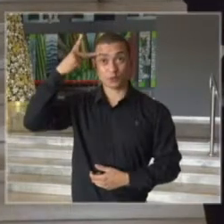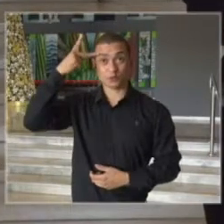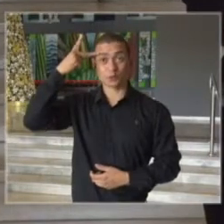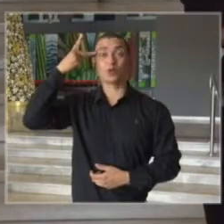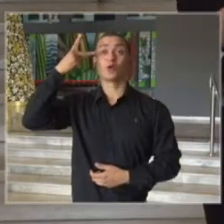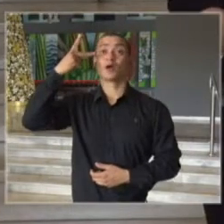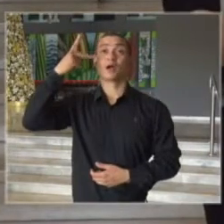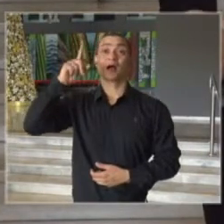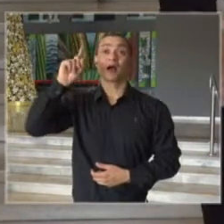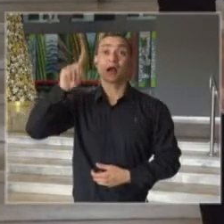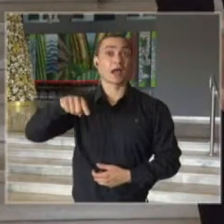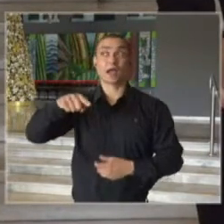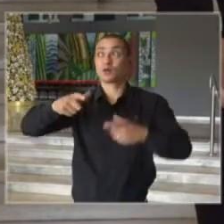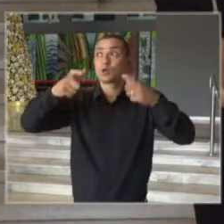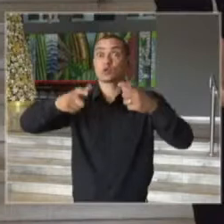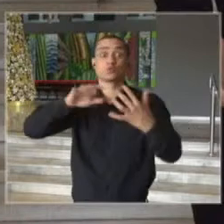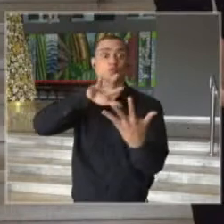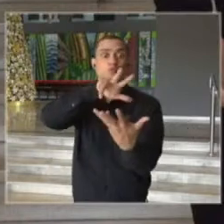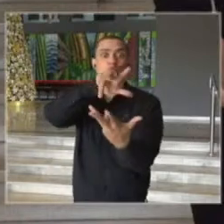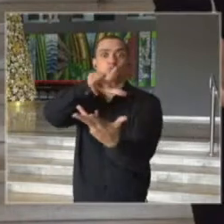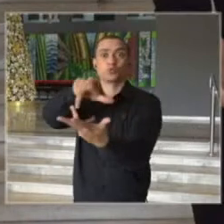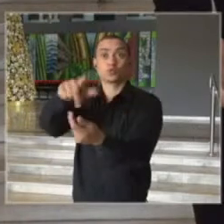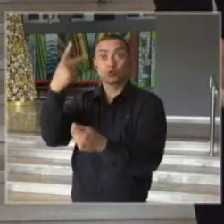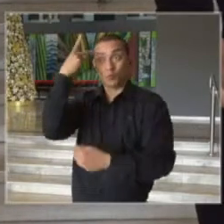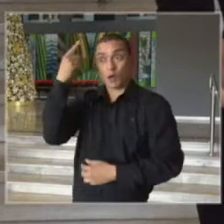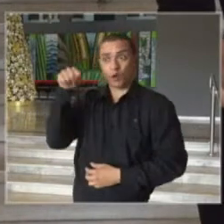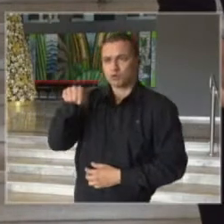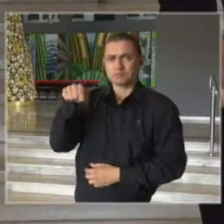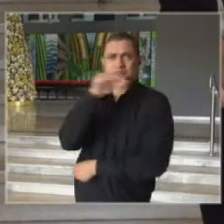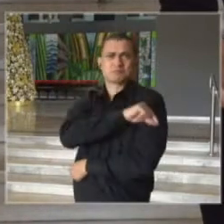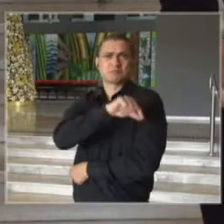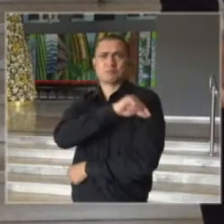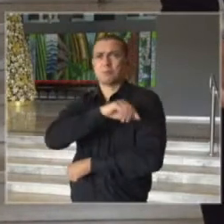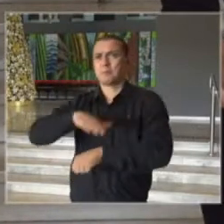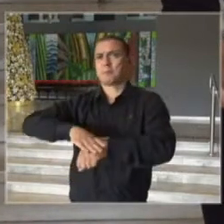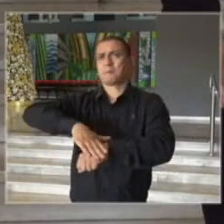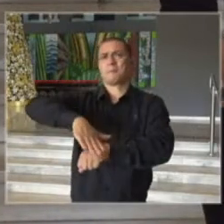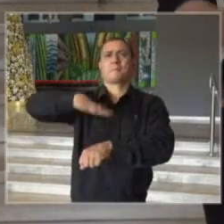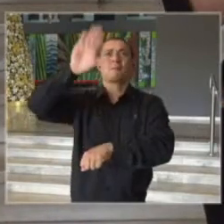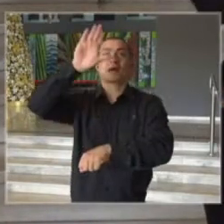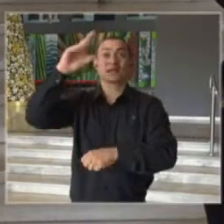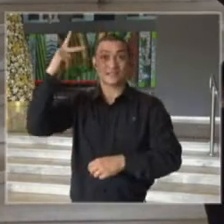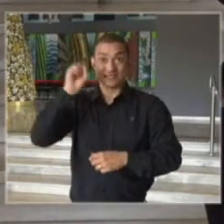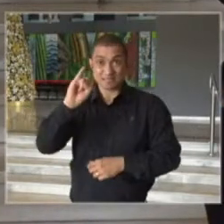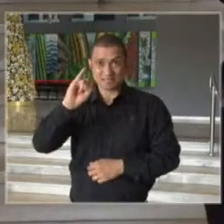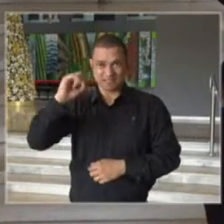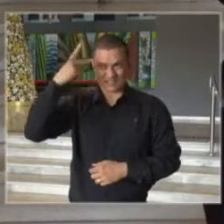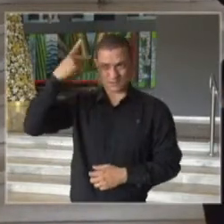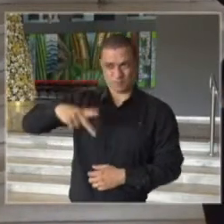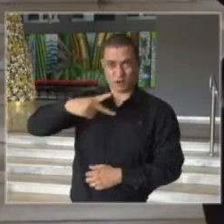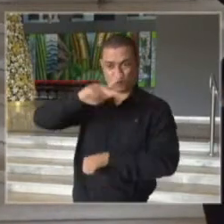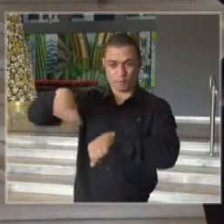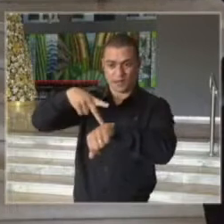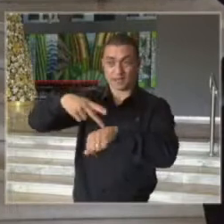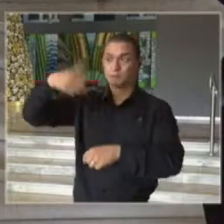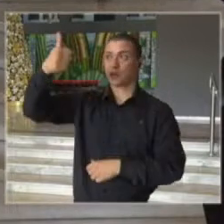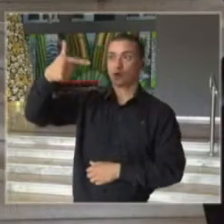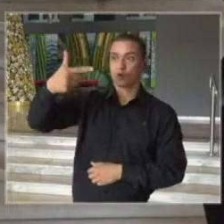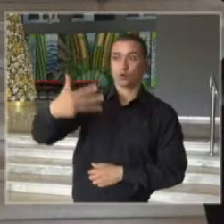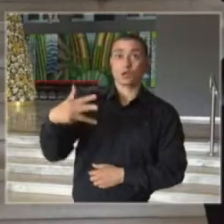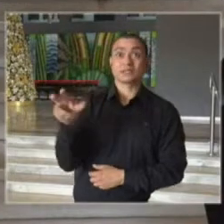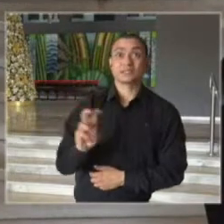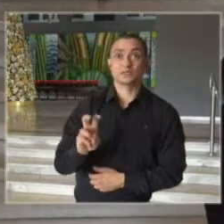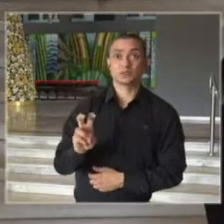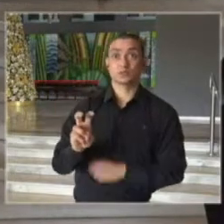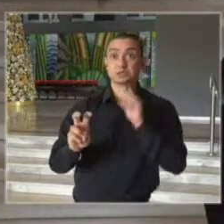um dos pontos no mundo com maior vacinação em todo o planeta. Se São Paulo fosse um país, seria o 5º país do